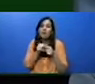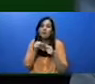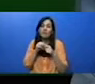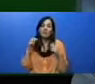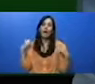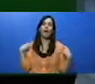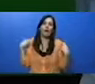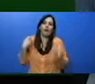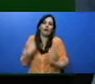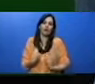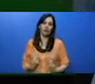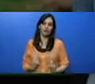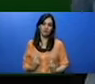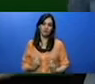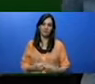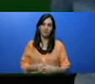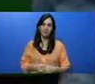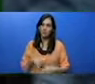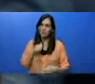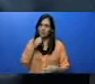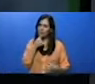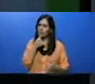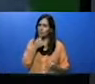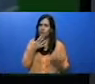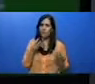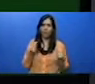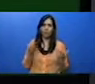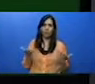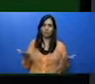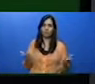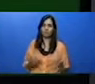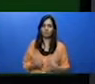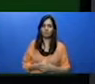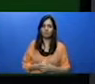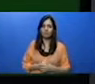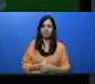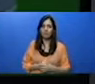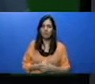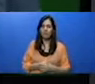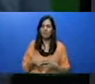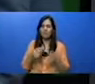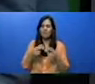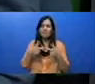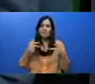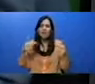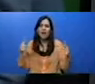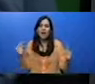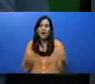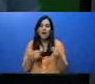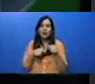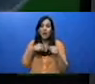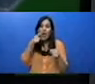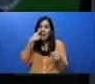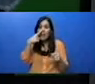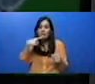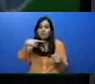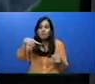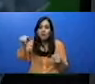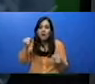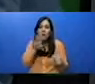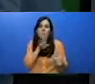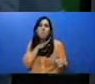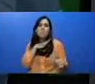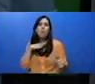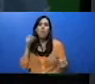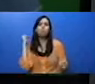casaco, tá? Olha que triste. Outra aqui, ó. Milhares de elefantes são mortos para a